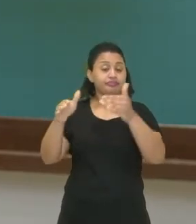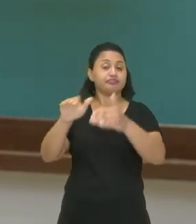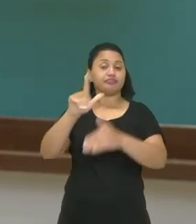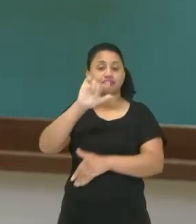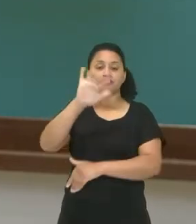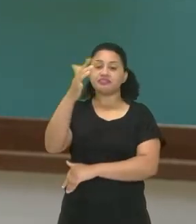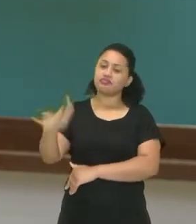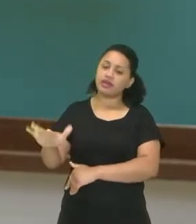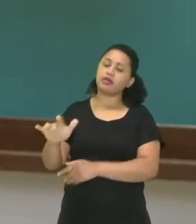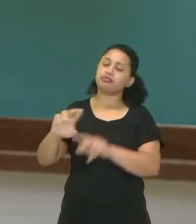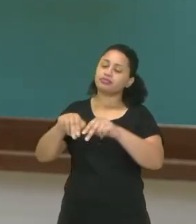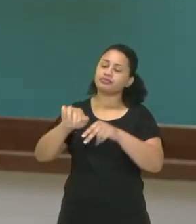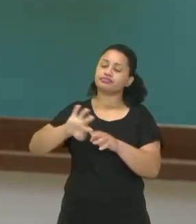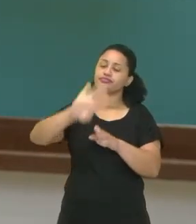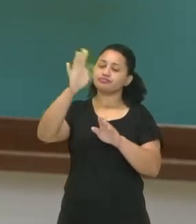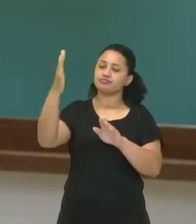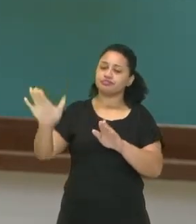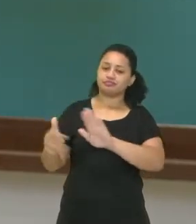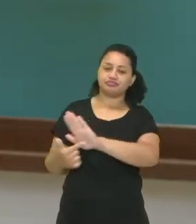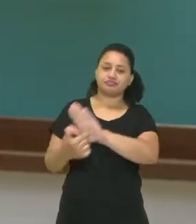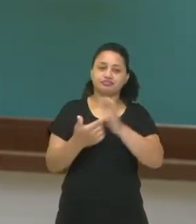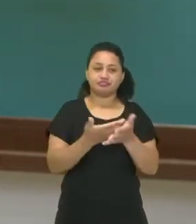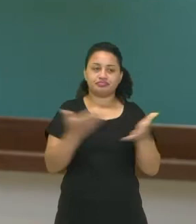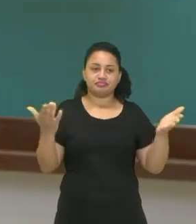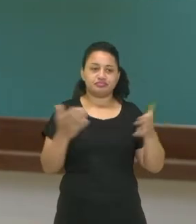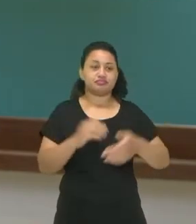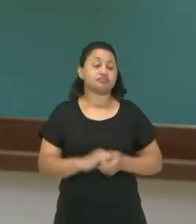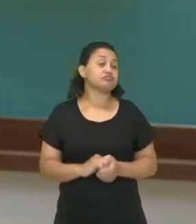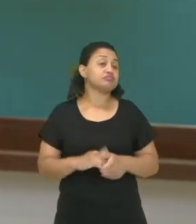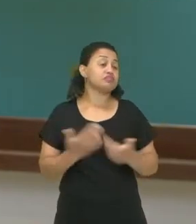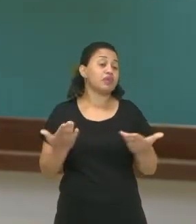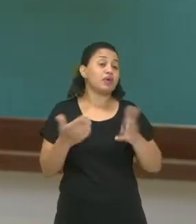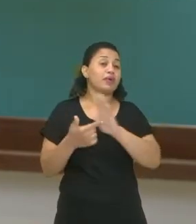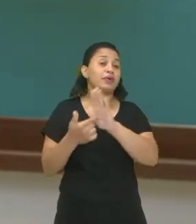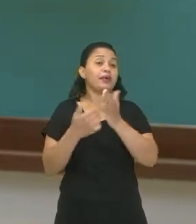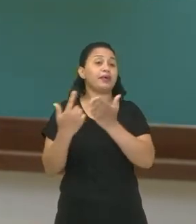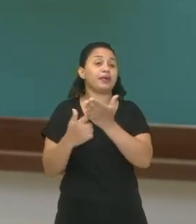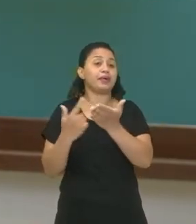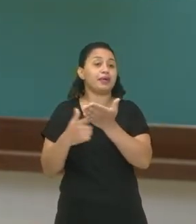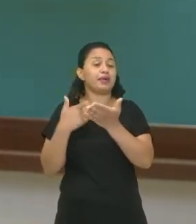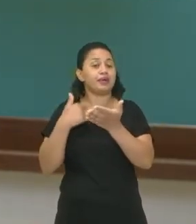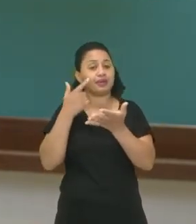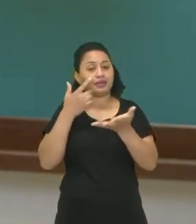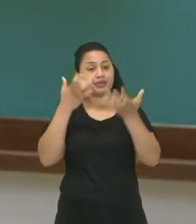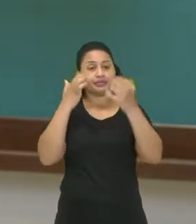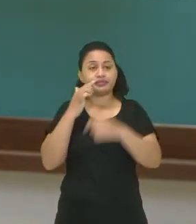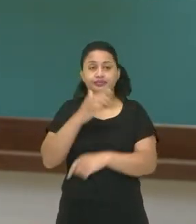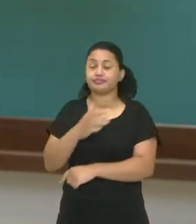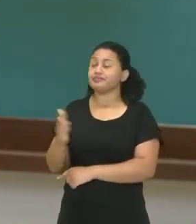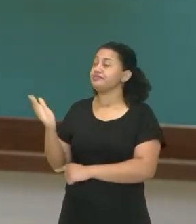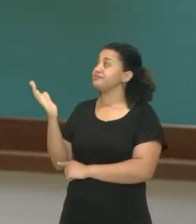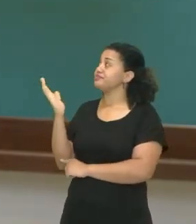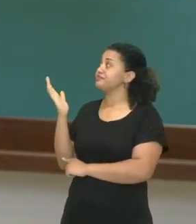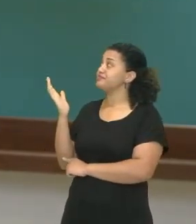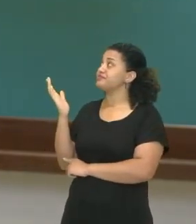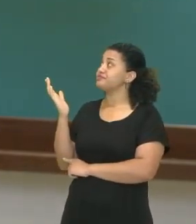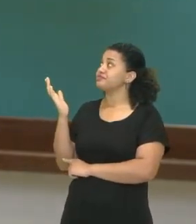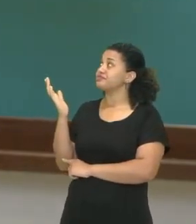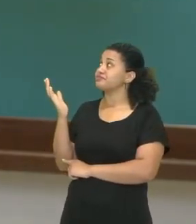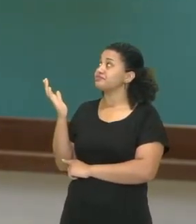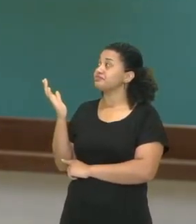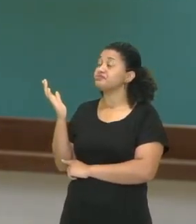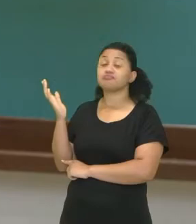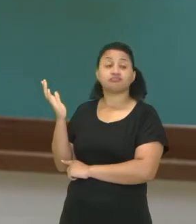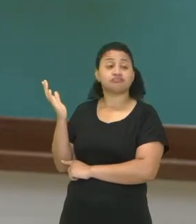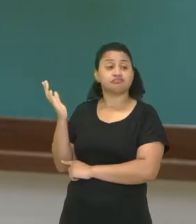Espumas flutuantes, então a capa do livro, né? E temos aqui o poema Mocidade e Morte. Te convido, então,